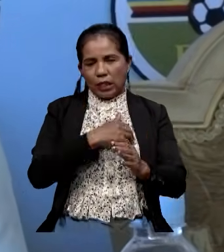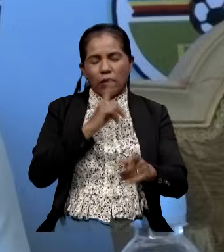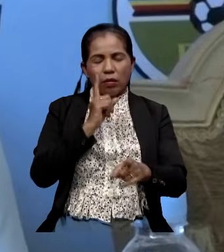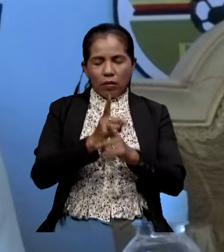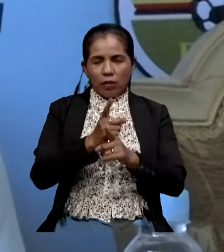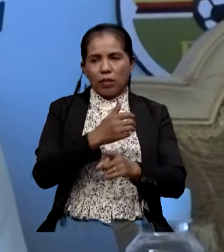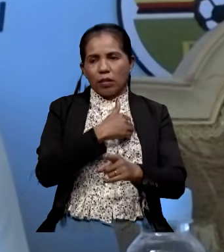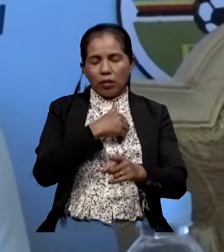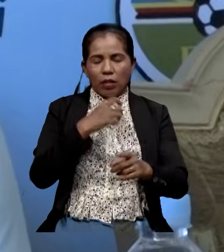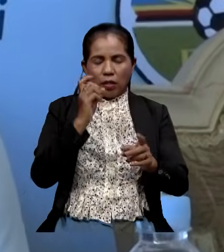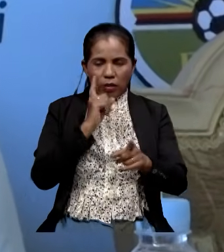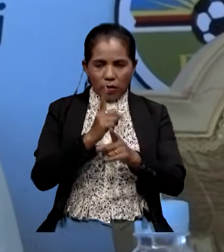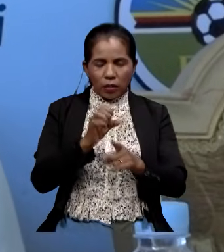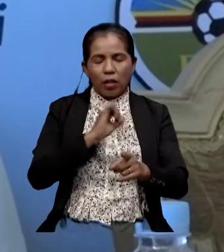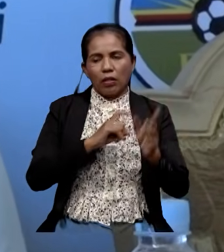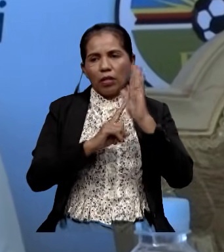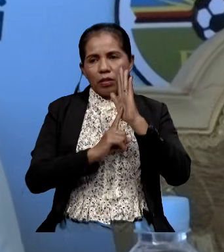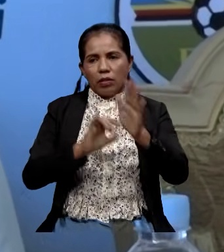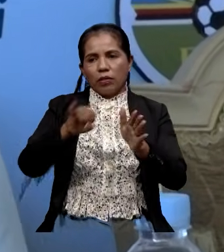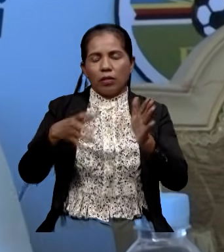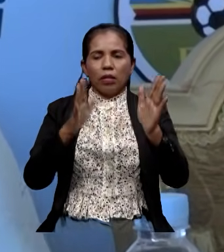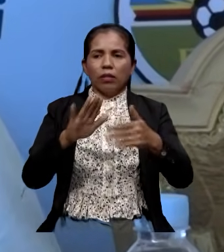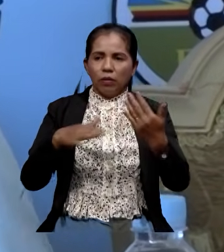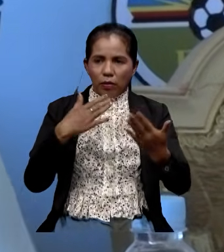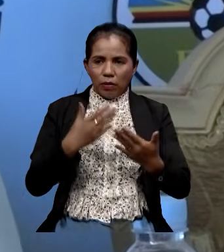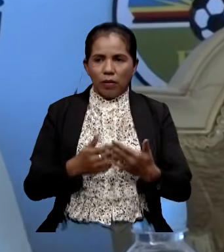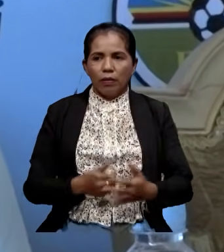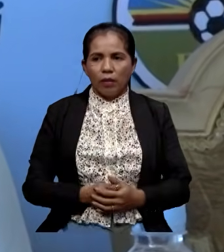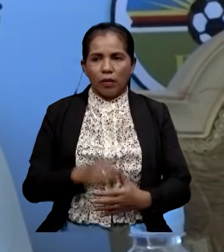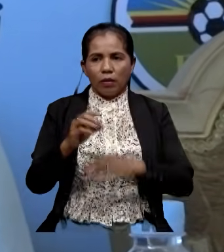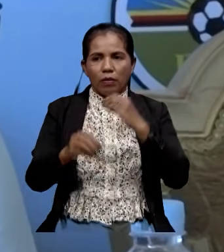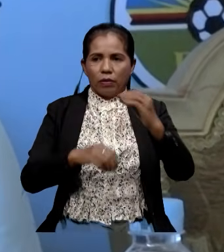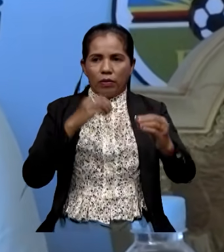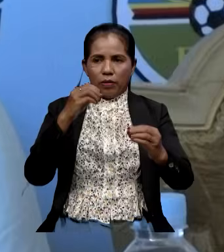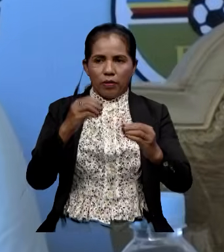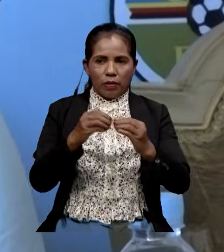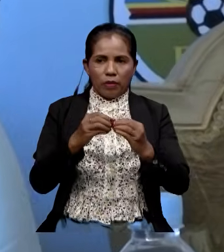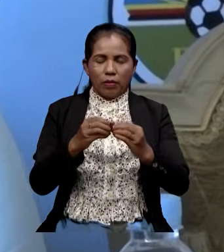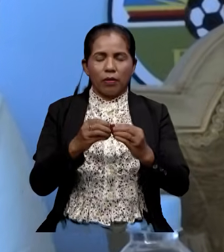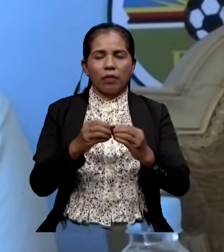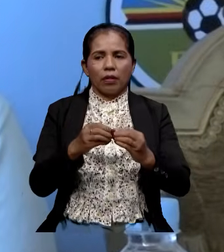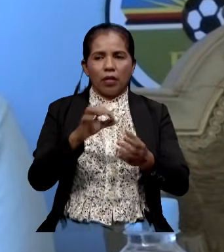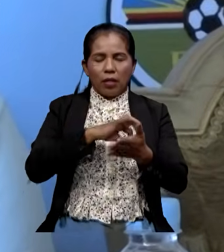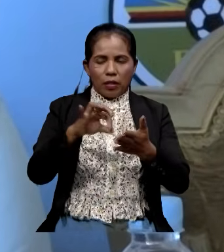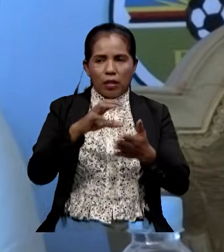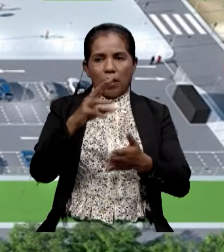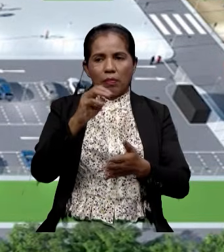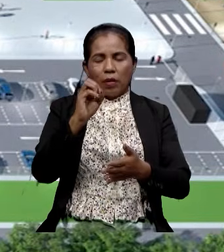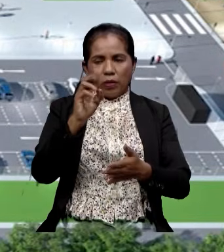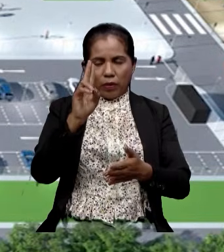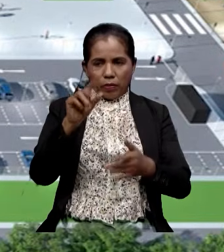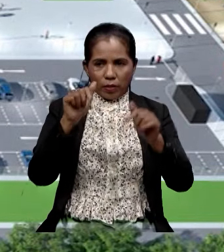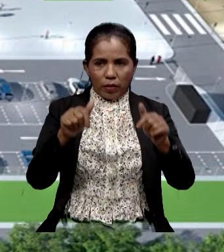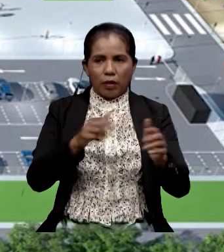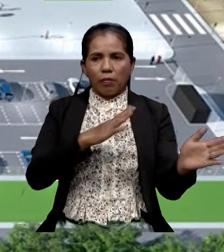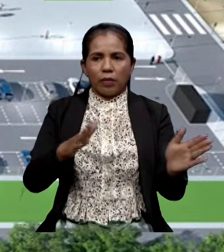que seja uma certeza, você informa para jornalistas sobre a assinatura de acordo, Mas nem é